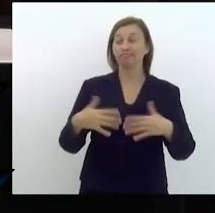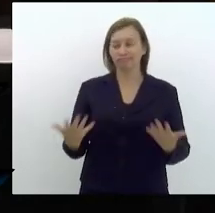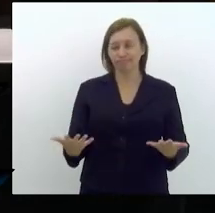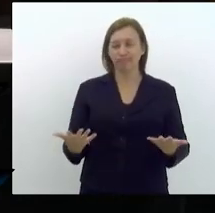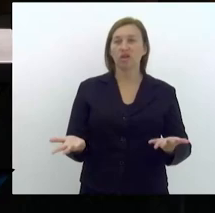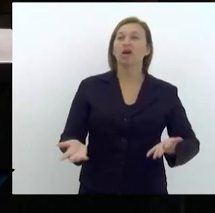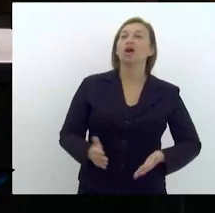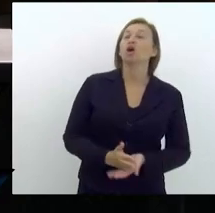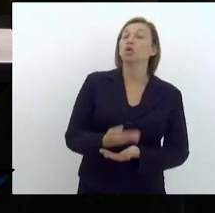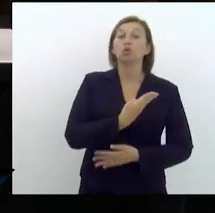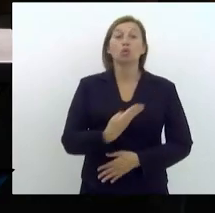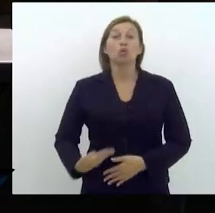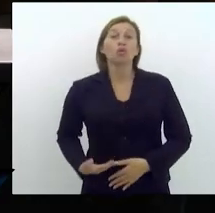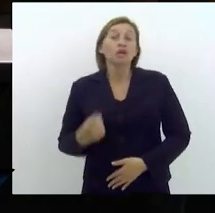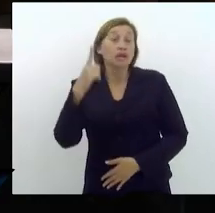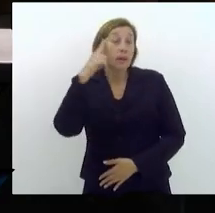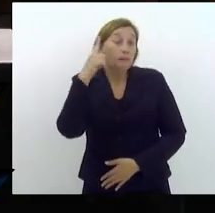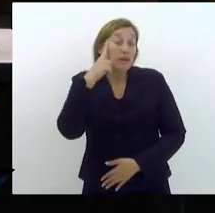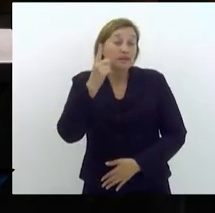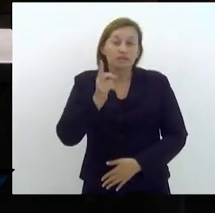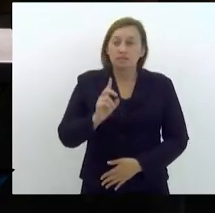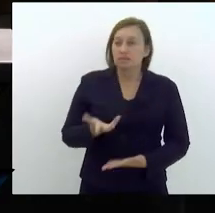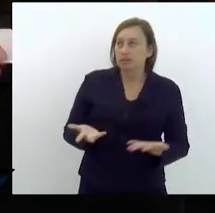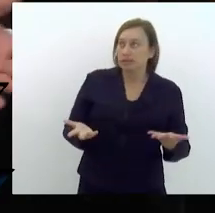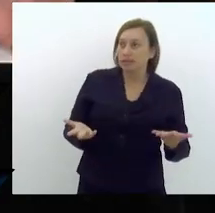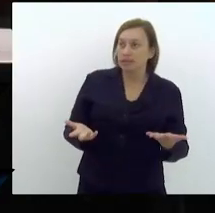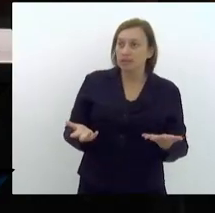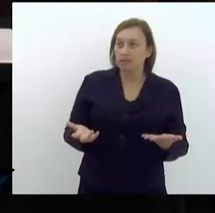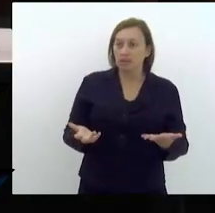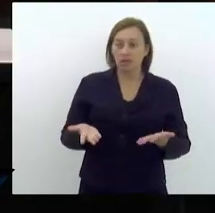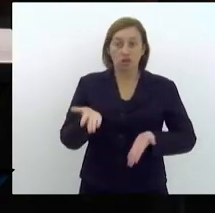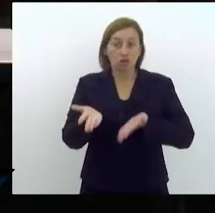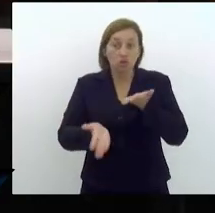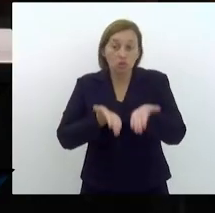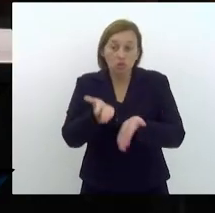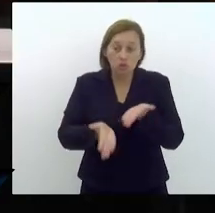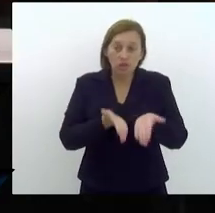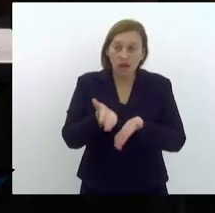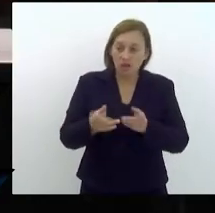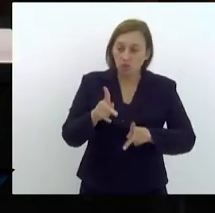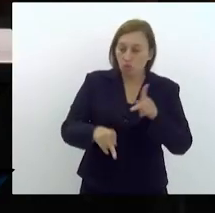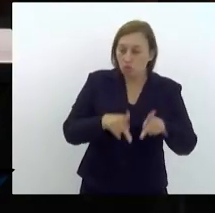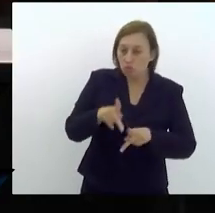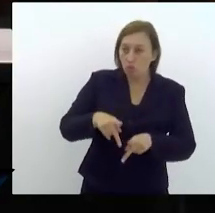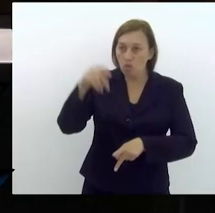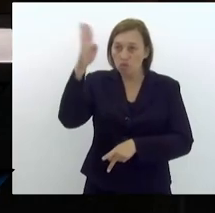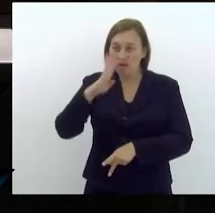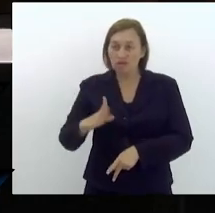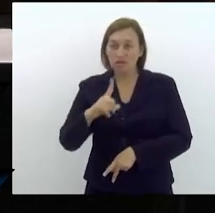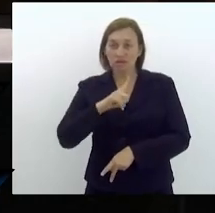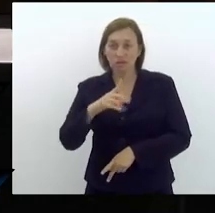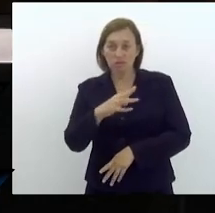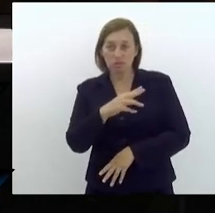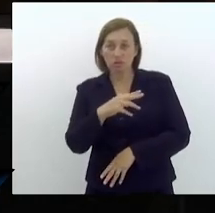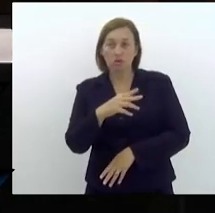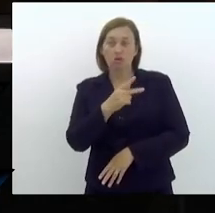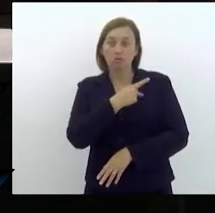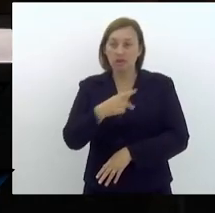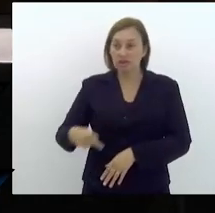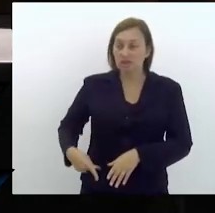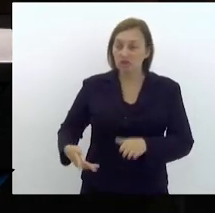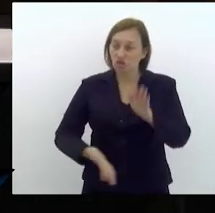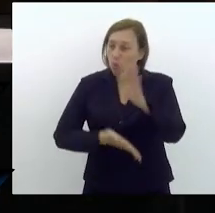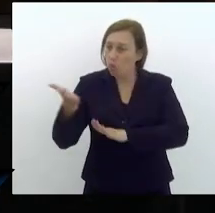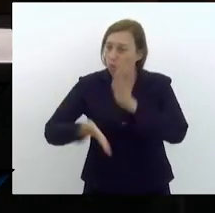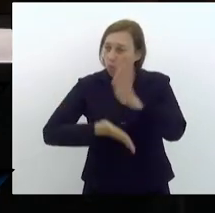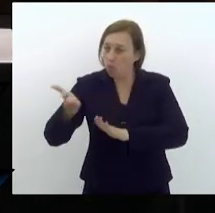um governo que pensa a todo momento ao invés de cuidar dos brasileiros nós temos hoje um presidente que gosta de viajar o mundo